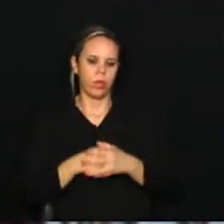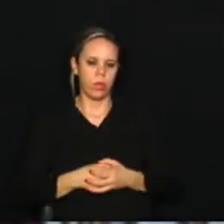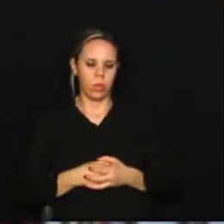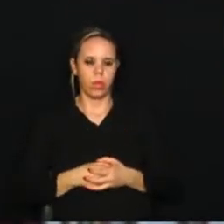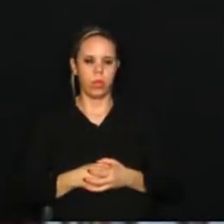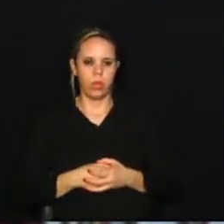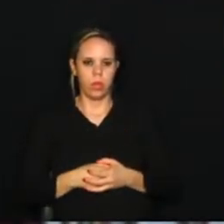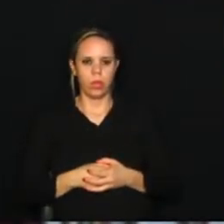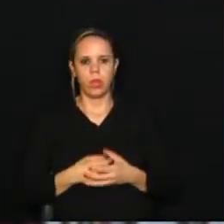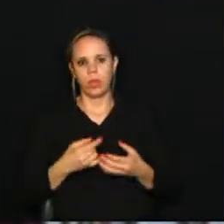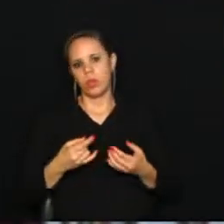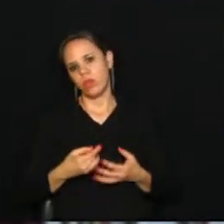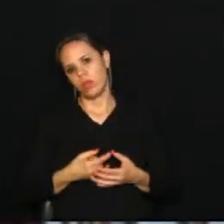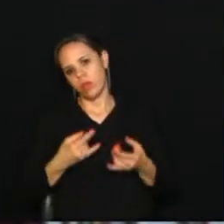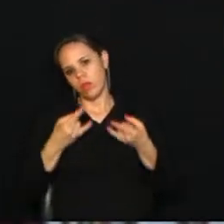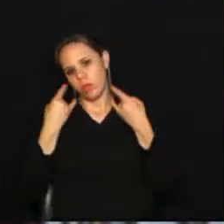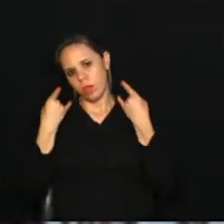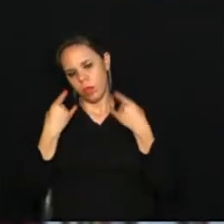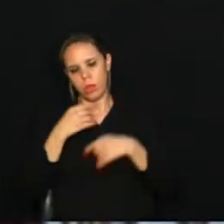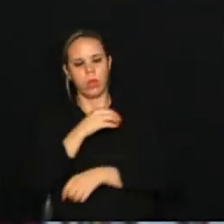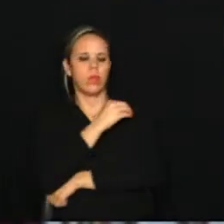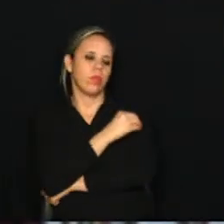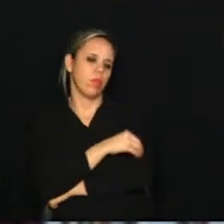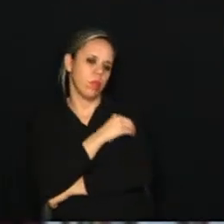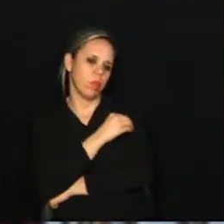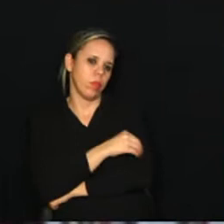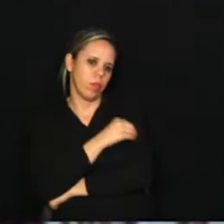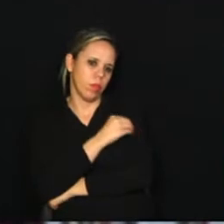das máscaras e do álcool em gel,